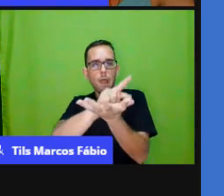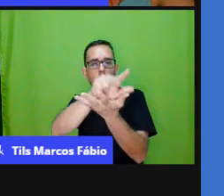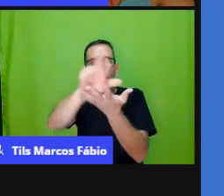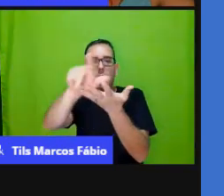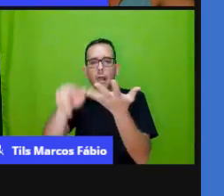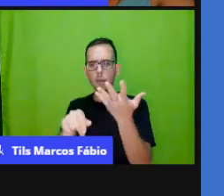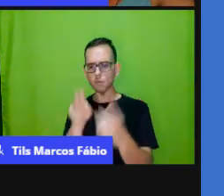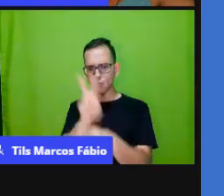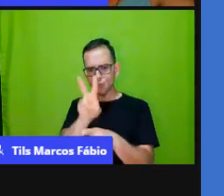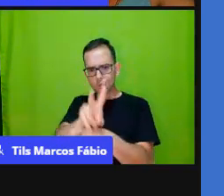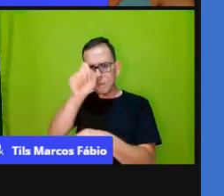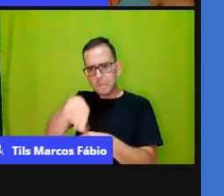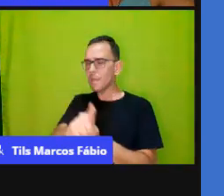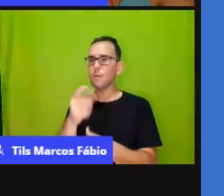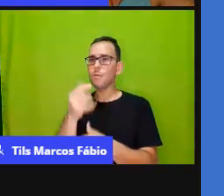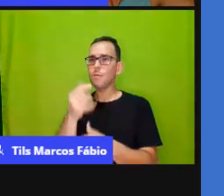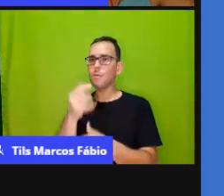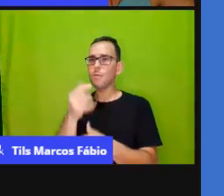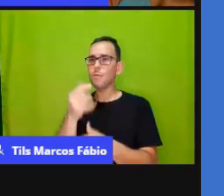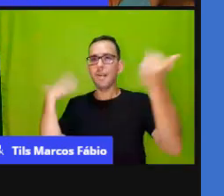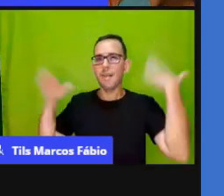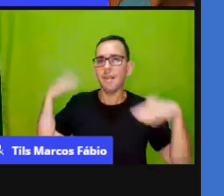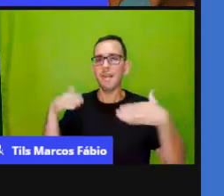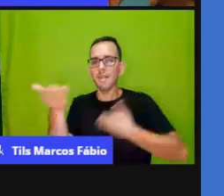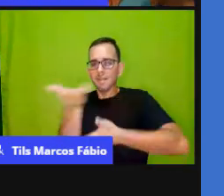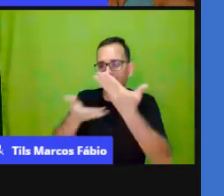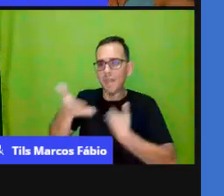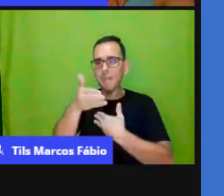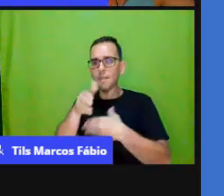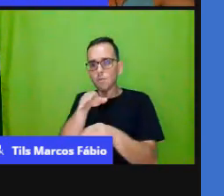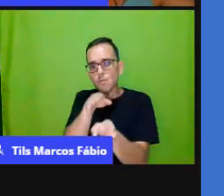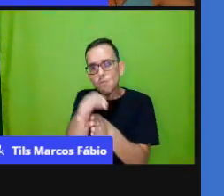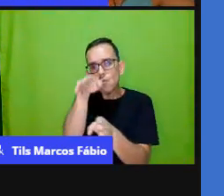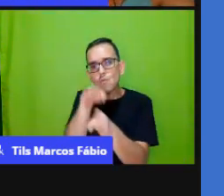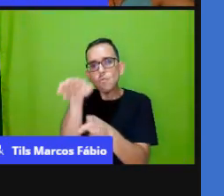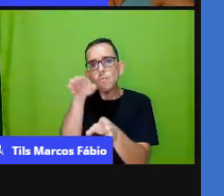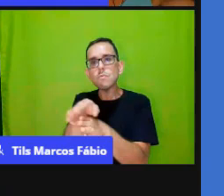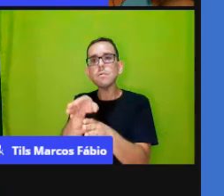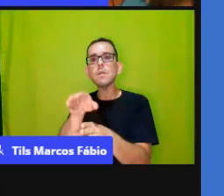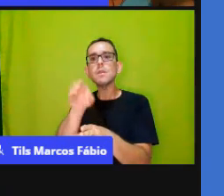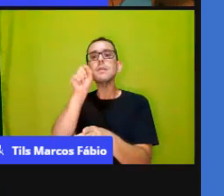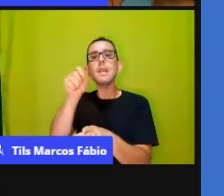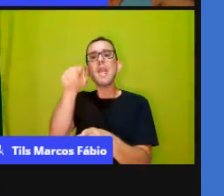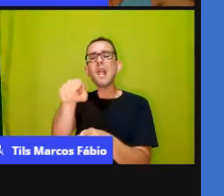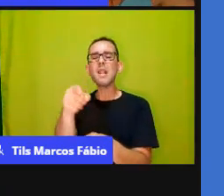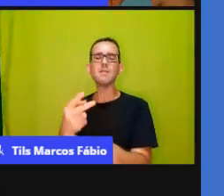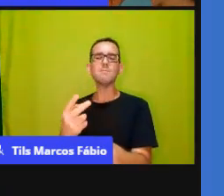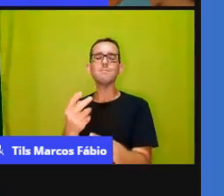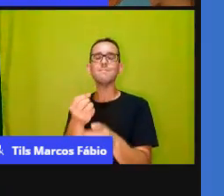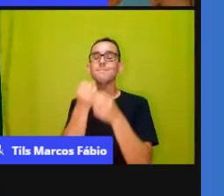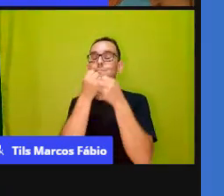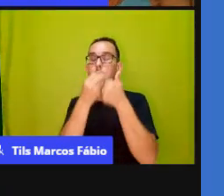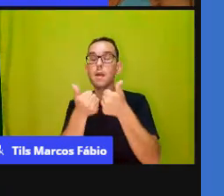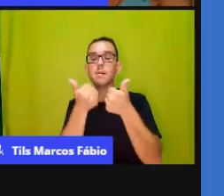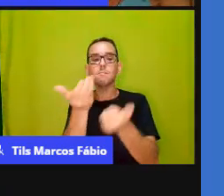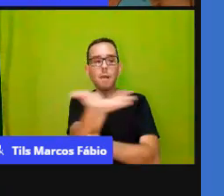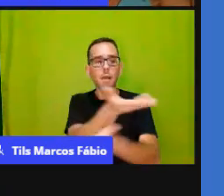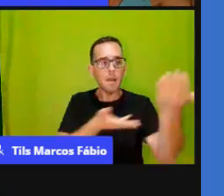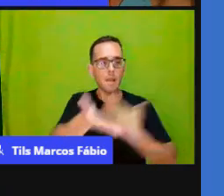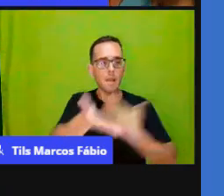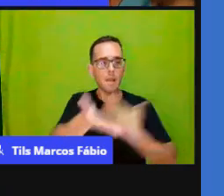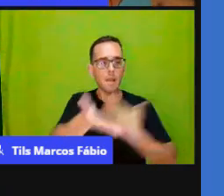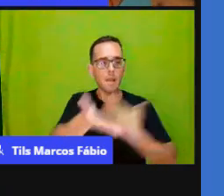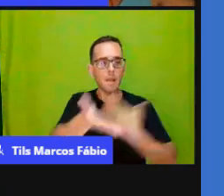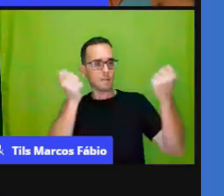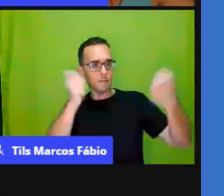cuidar, mas brincar, passear, interagir e educar. Educar para ele conviver bem com outros animais e com a gente,